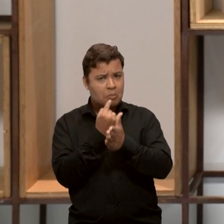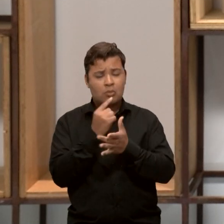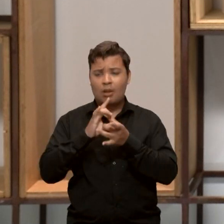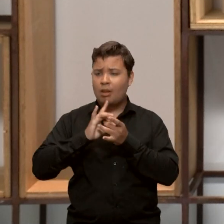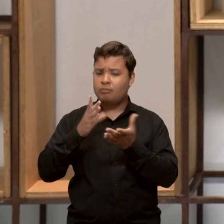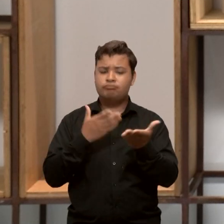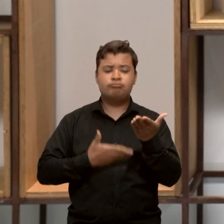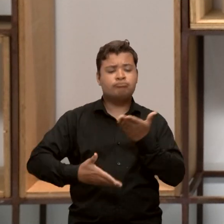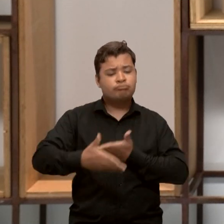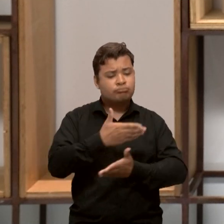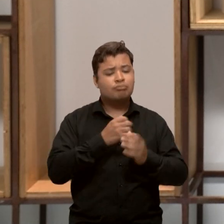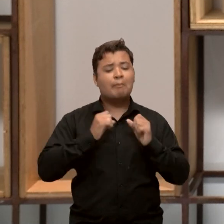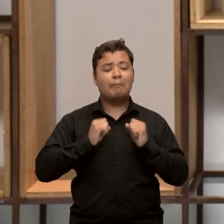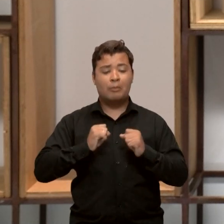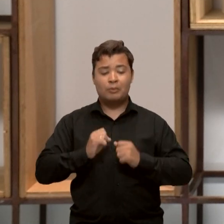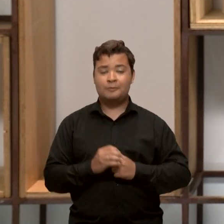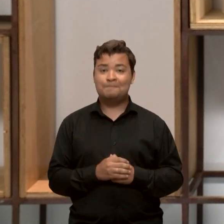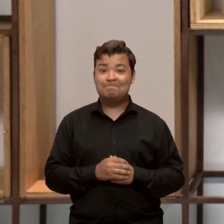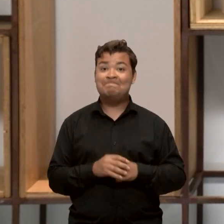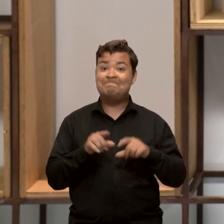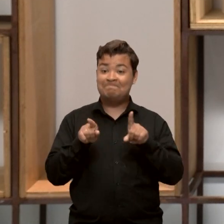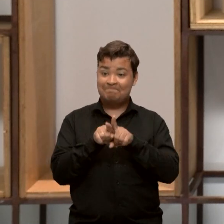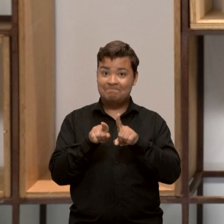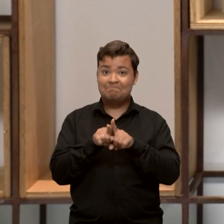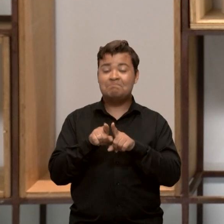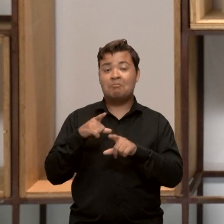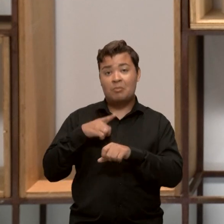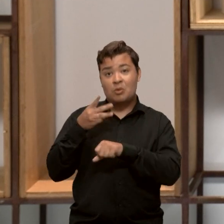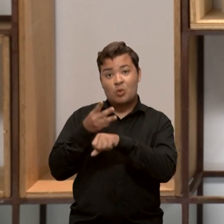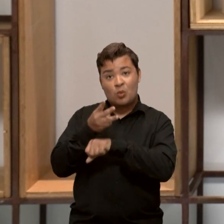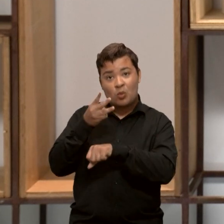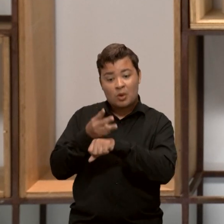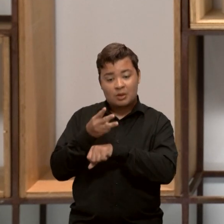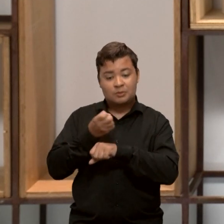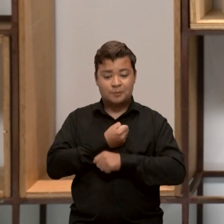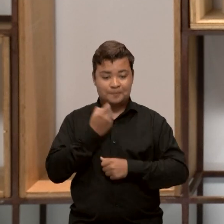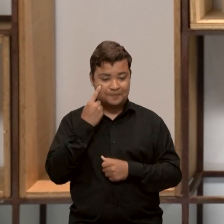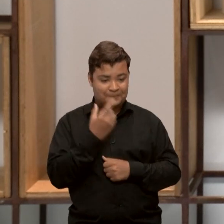gente. E além disso, tem também o nosso WhatsApp, o